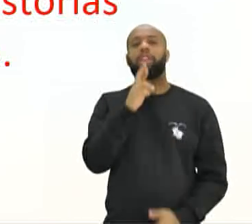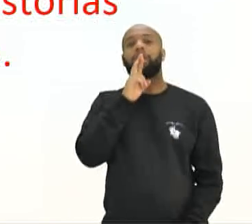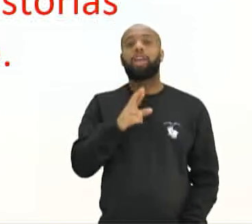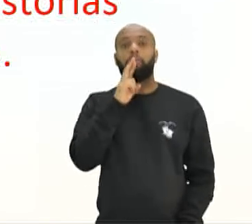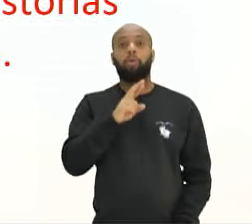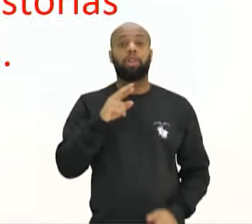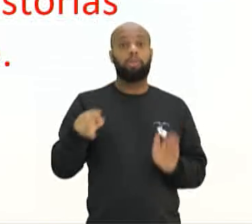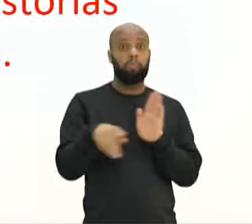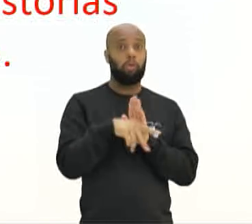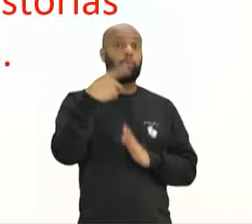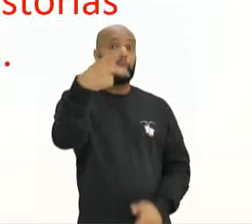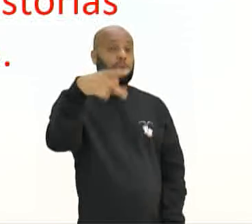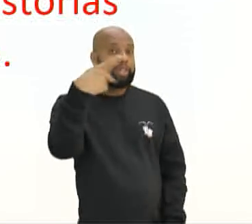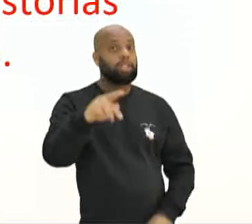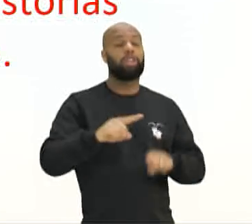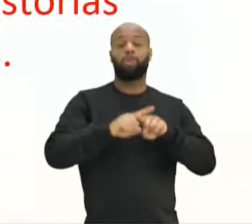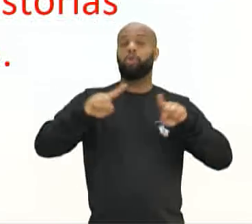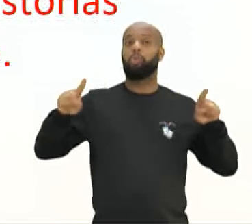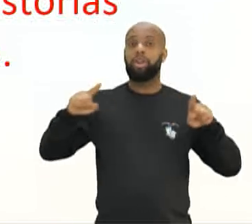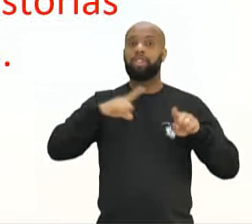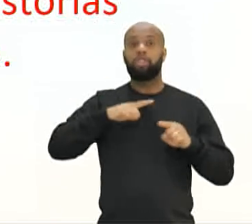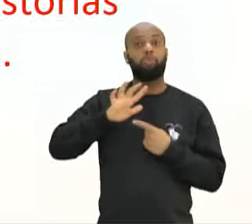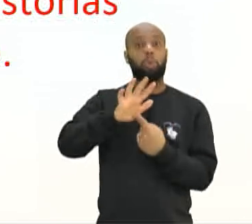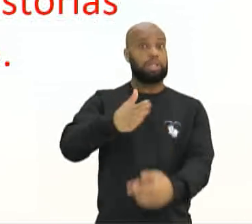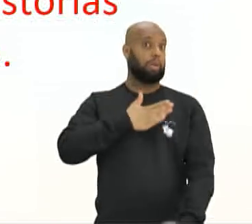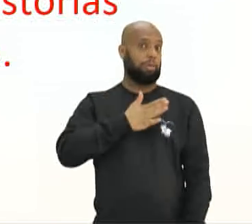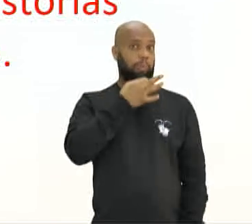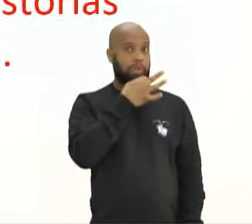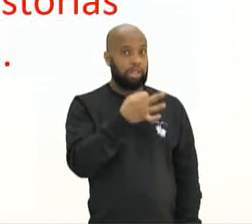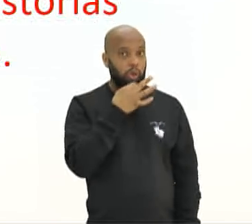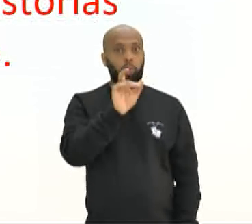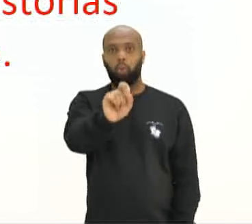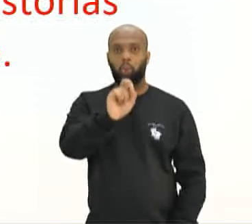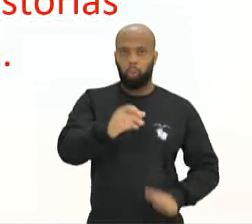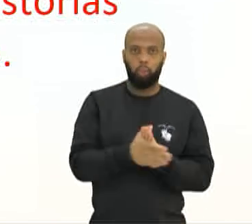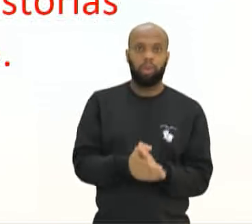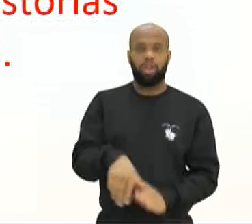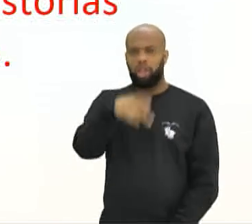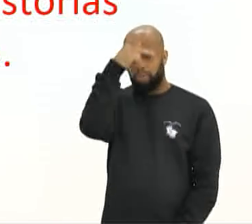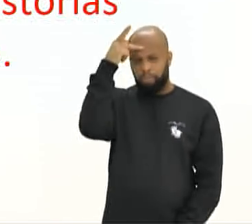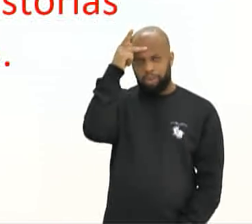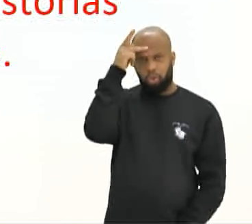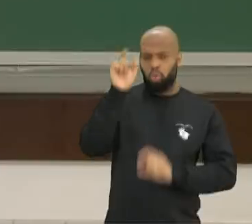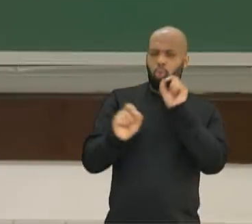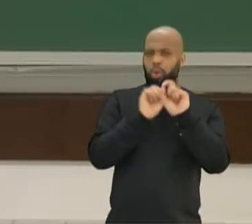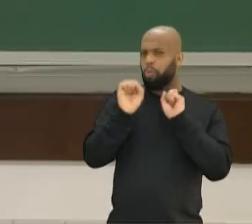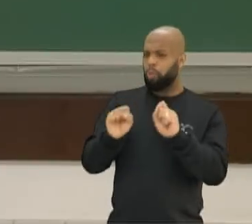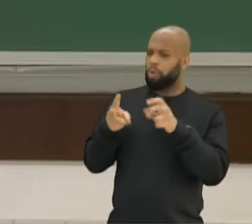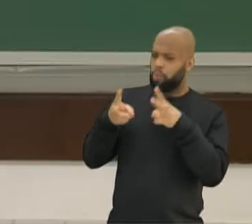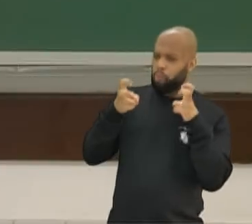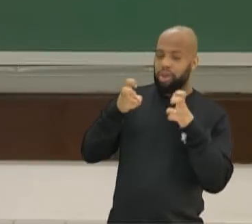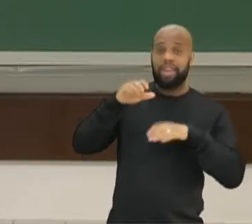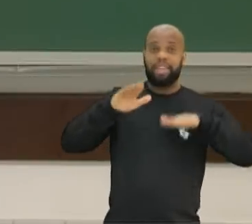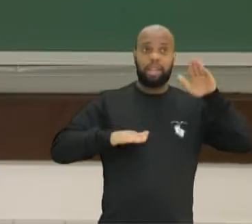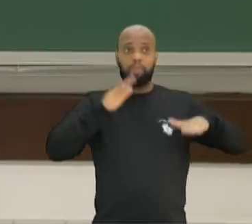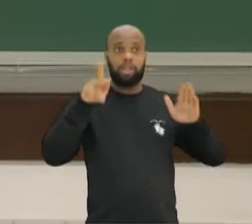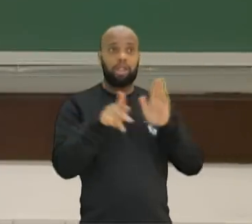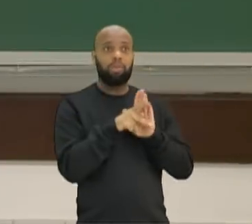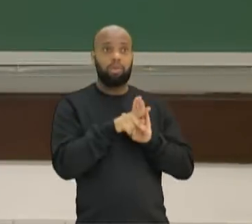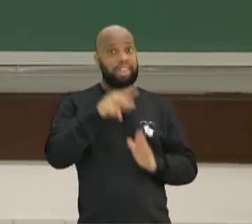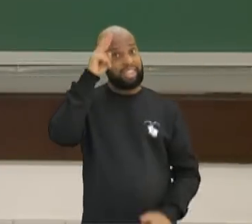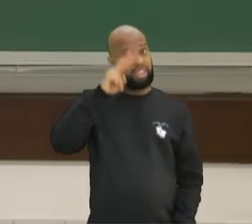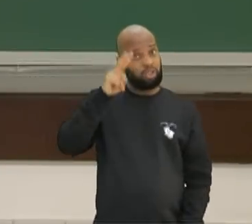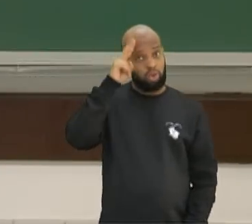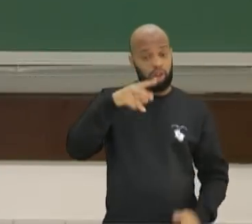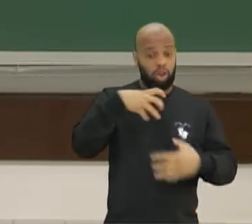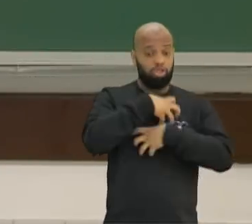resposta é pessoal, eu trouxe para vocês a seguinte coisa, que o levantamento de hipóteses depende das histórias